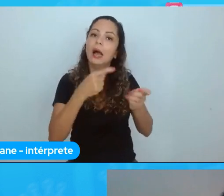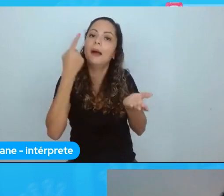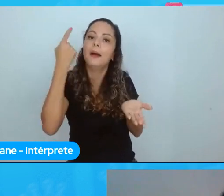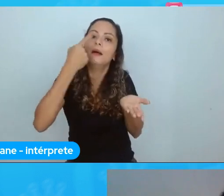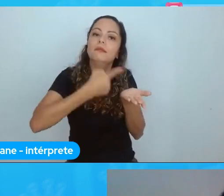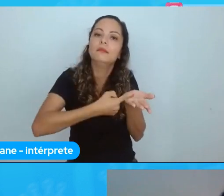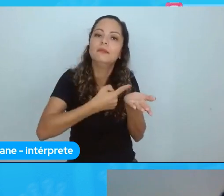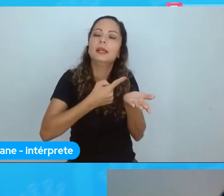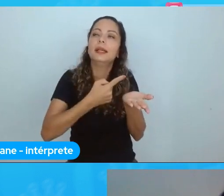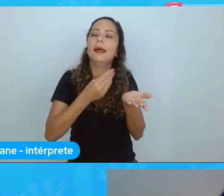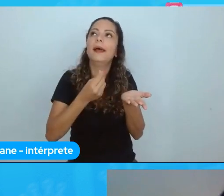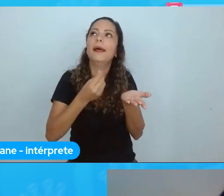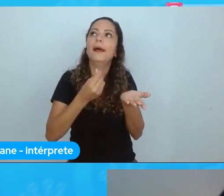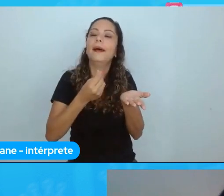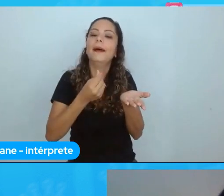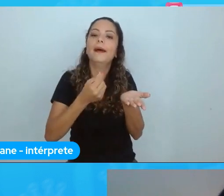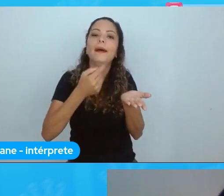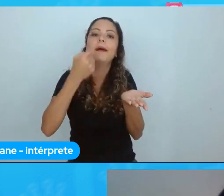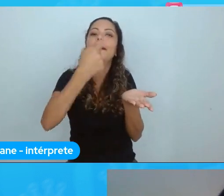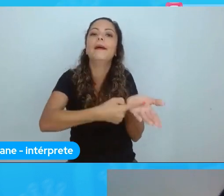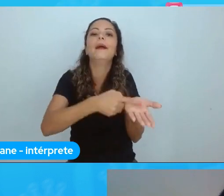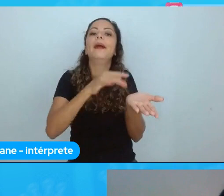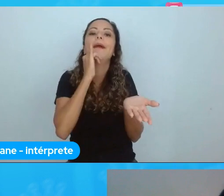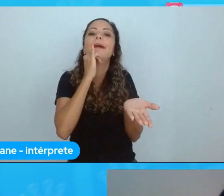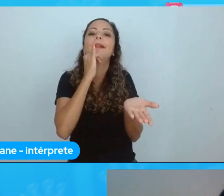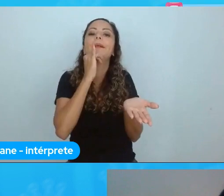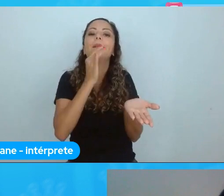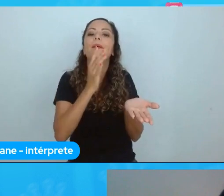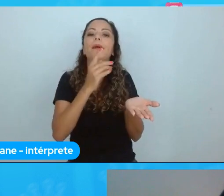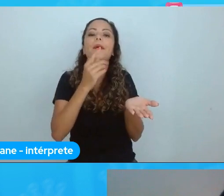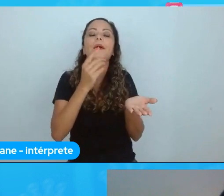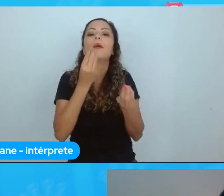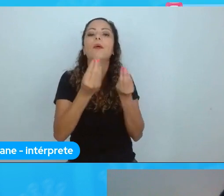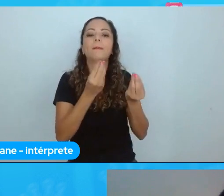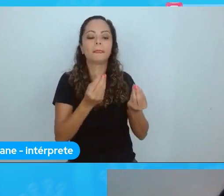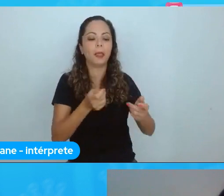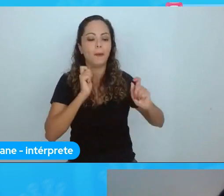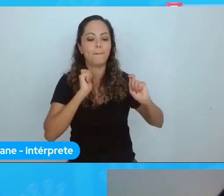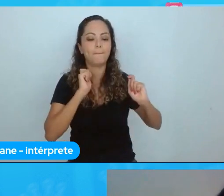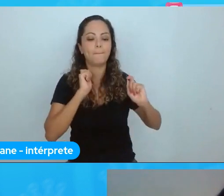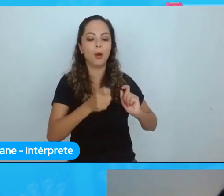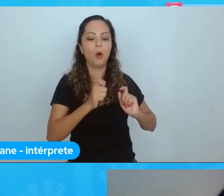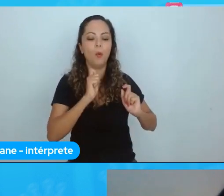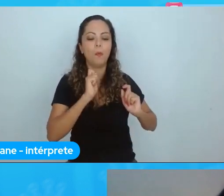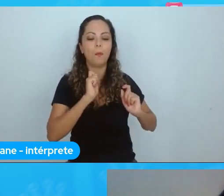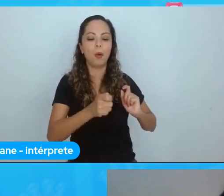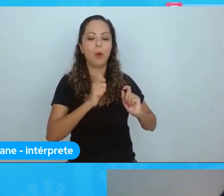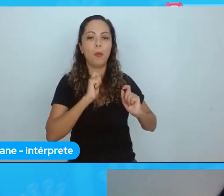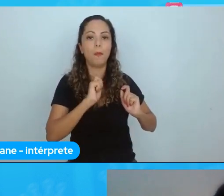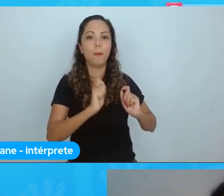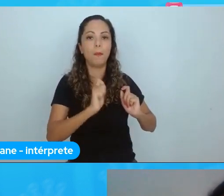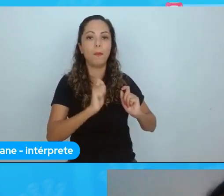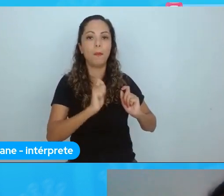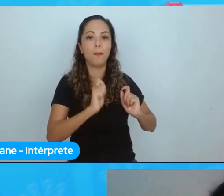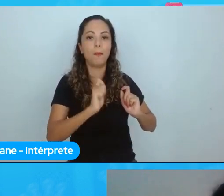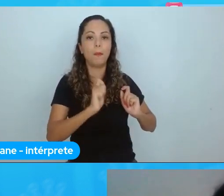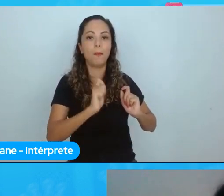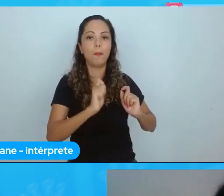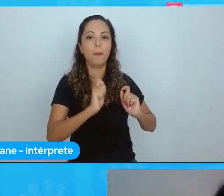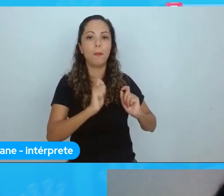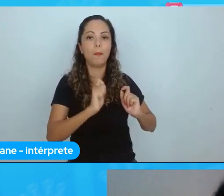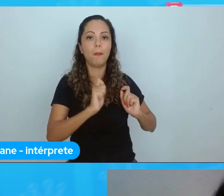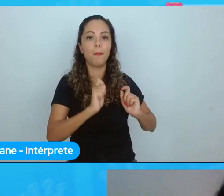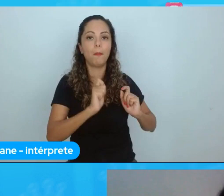como agendar lá para daqui a 3 batidas, toca tal coisa. Aí depois, daqui a 6 batidas. Então, ele vai tocar 3